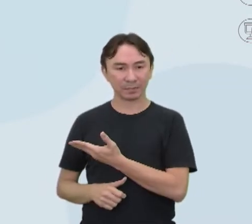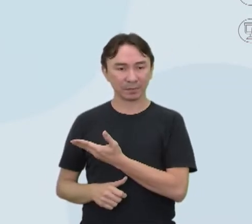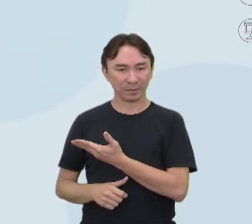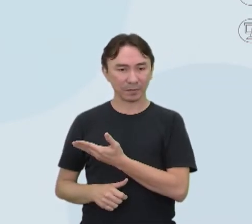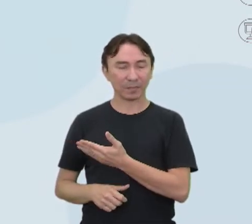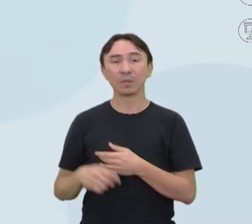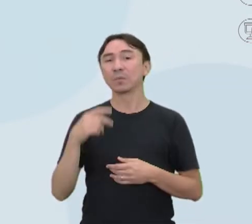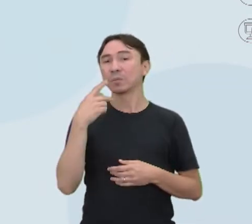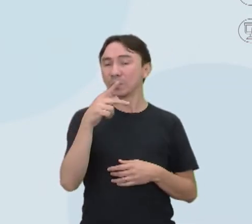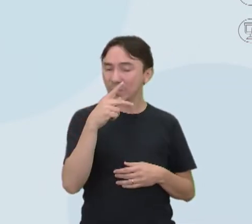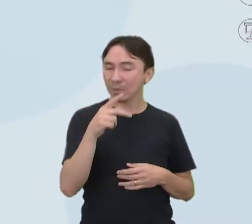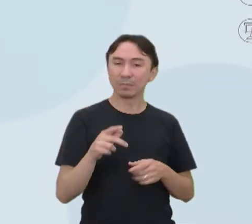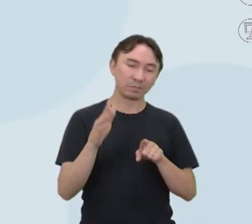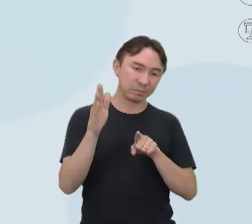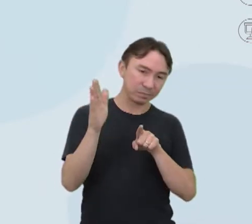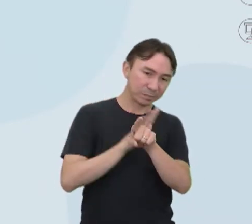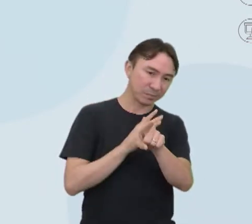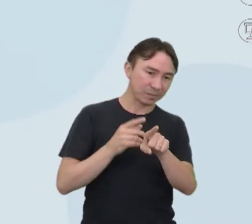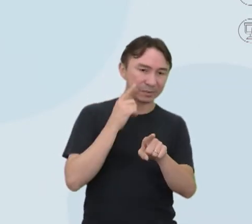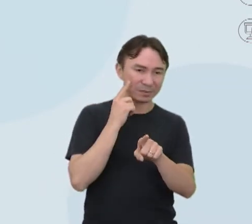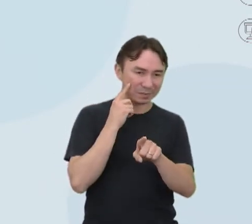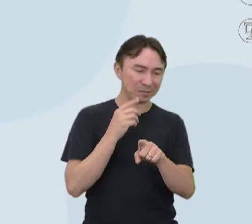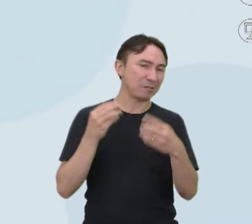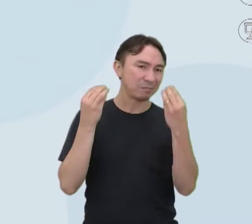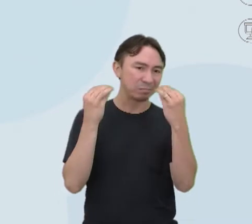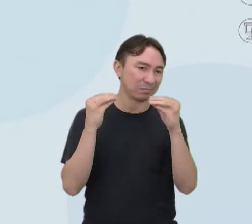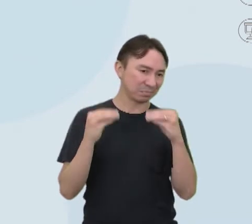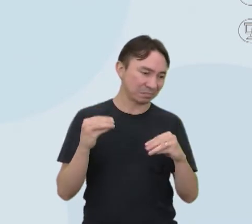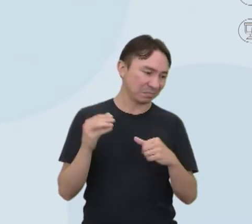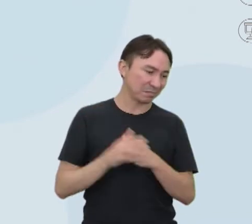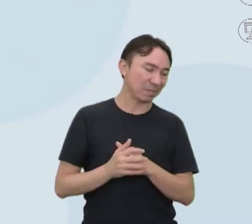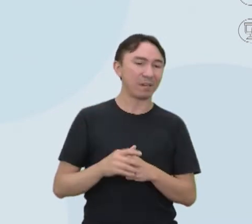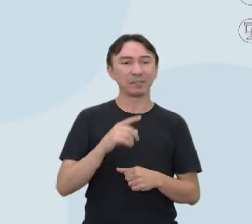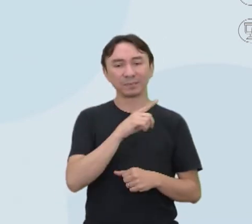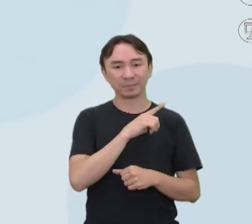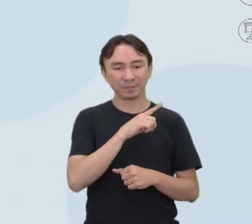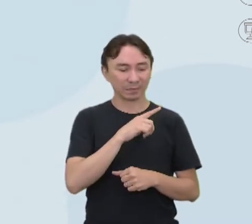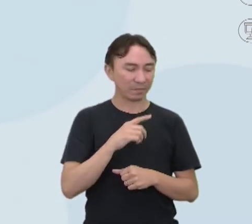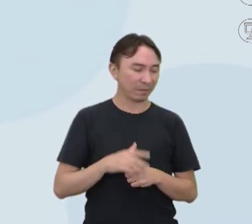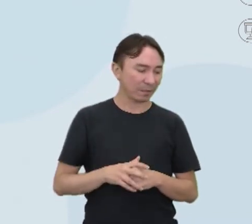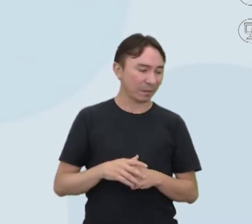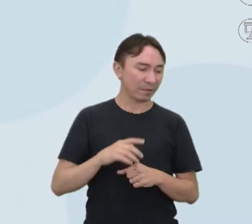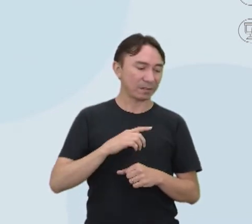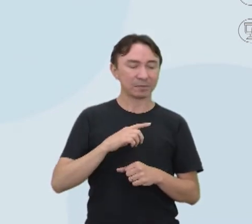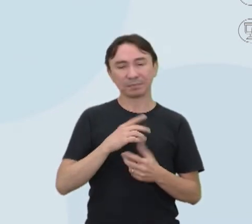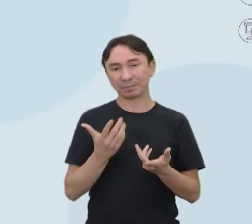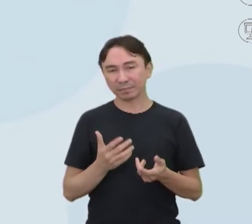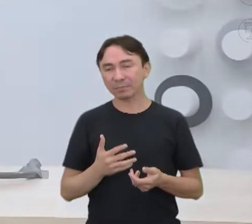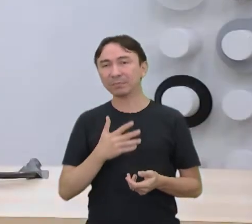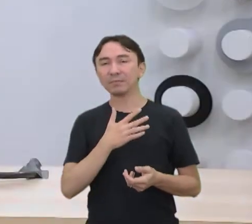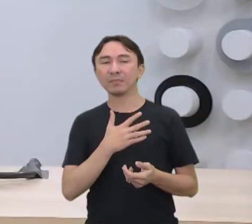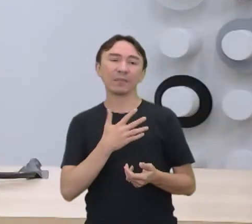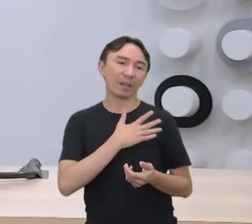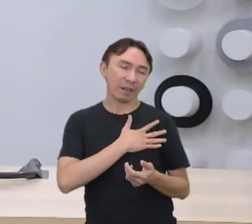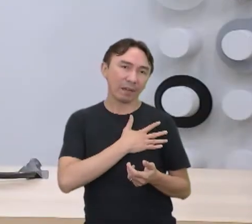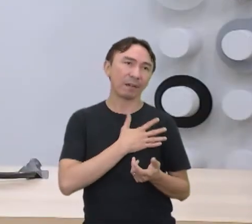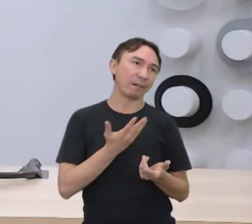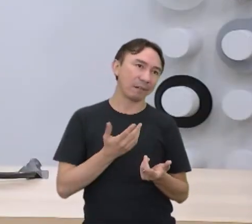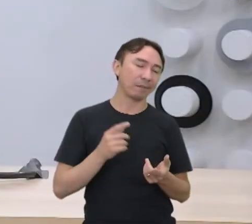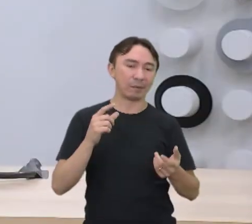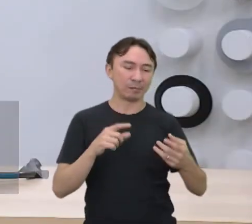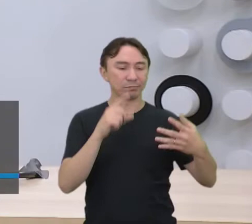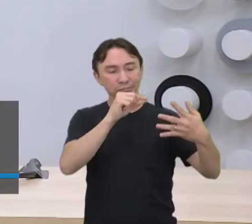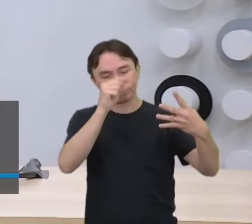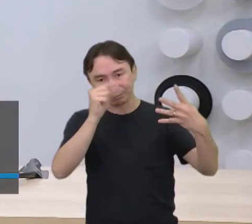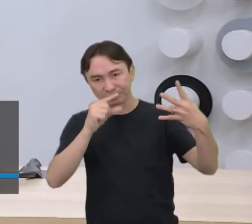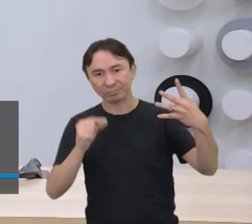Olha lá. digitar lá de boa, Sim, tranquilamente, né? Não tem problema nenhum. E aí ele vai ter aquela coisa de escolher se ele quer múltipla escolha ou não. Que aí, normalmente, né,